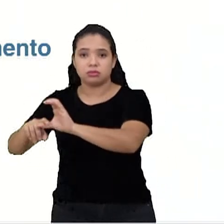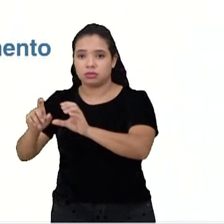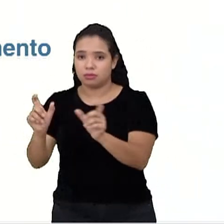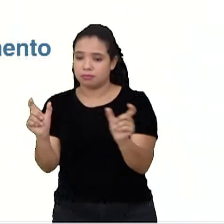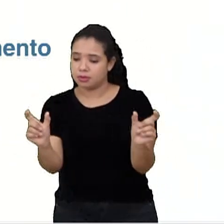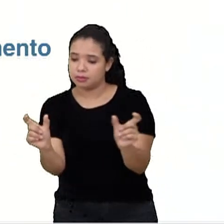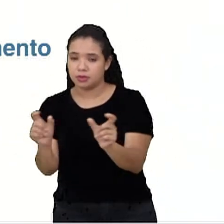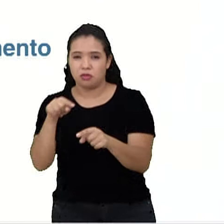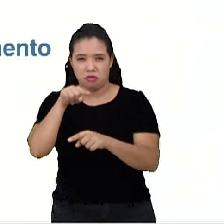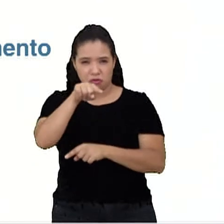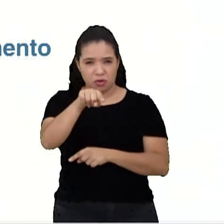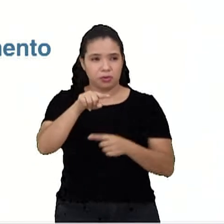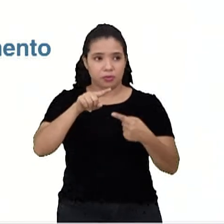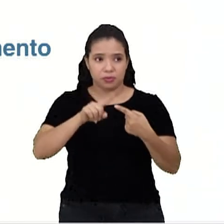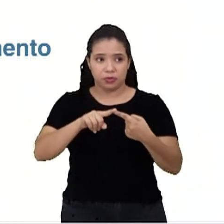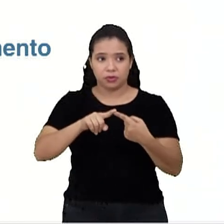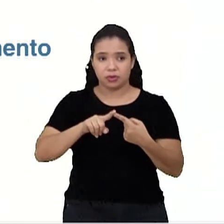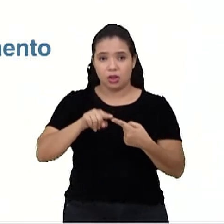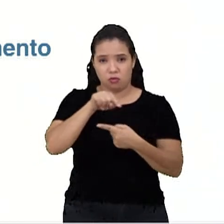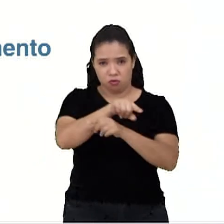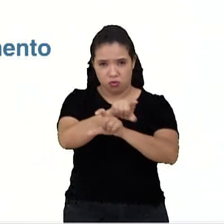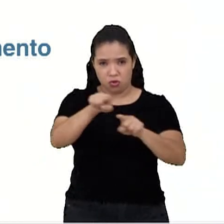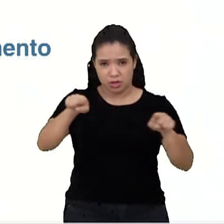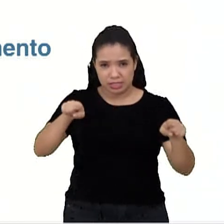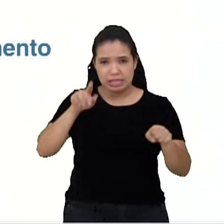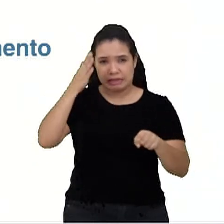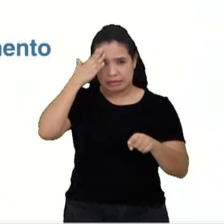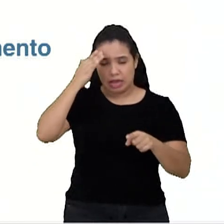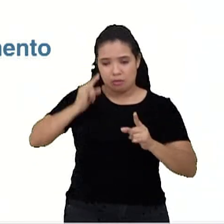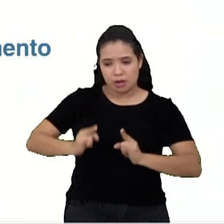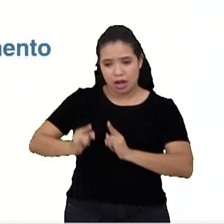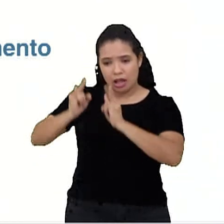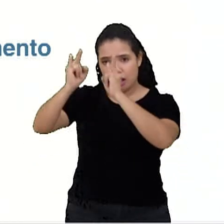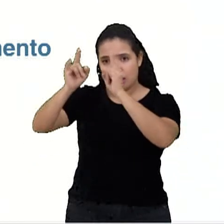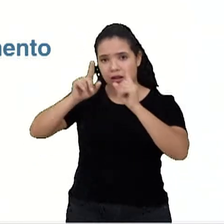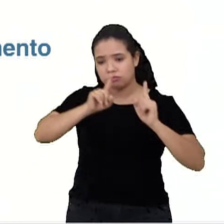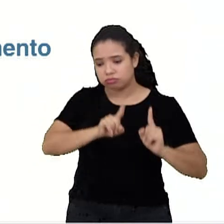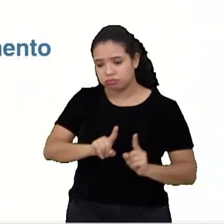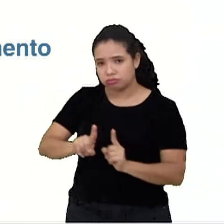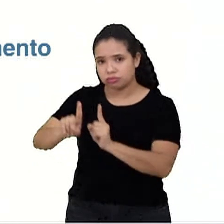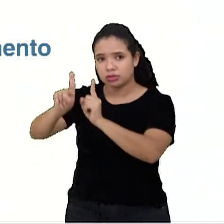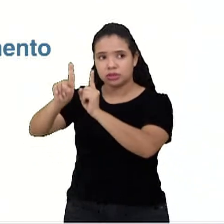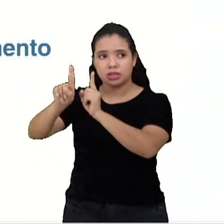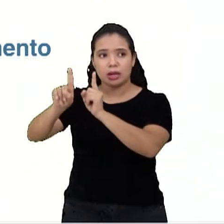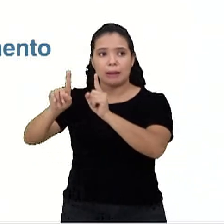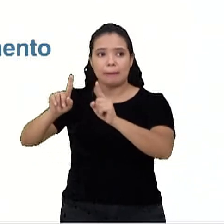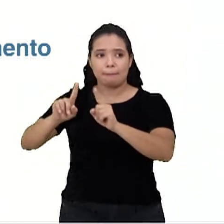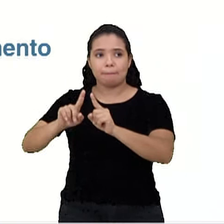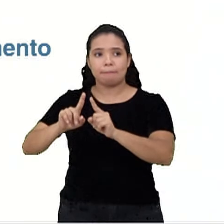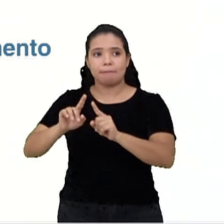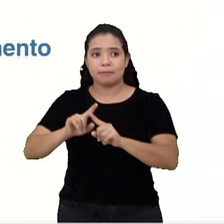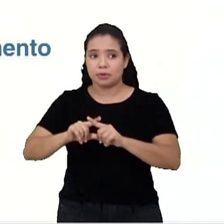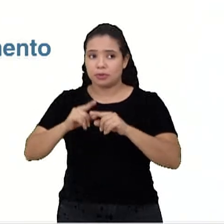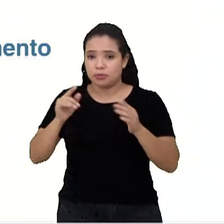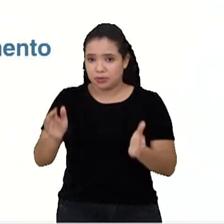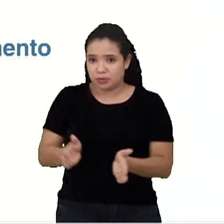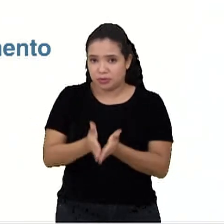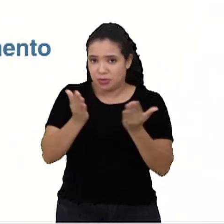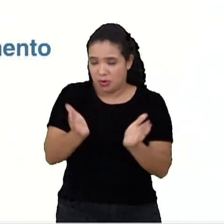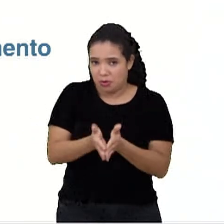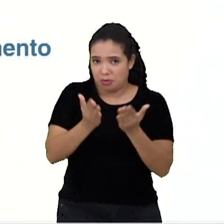Você sabe que eu te levaria ao meu apartamento, mas fiquei mais pobre ainda. Como se isso